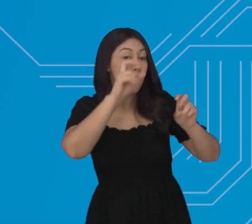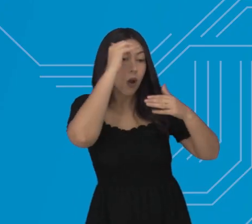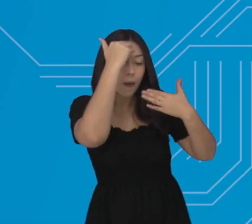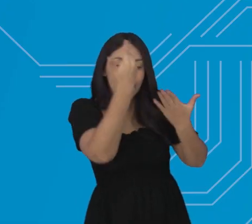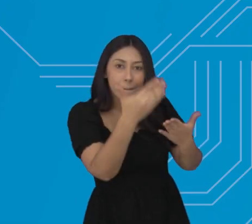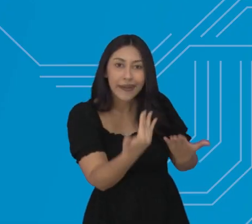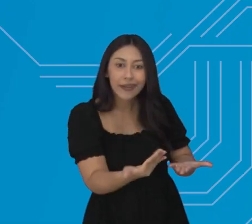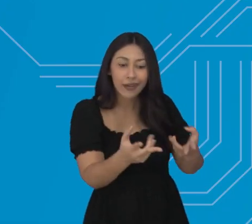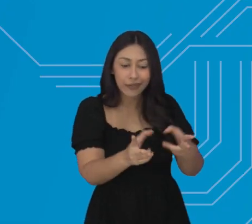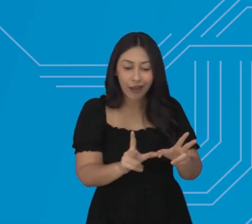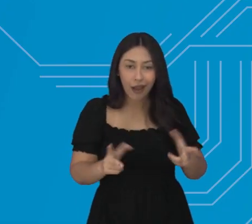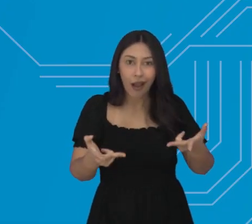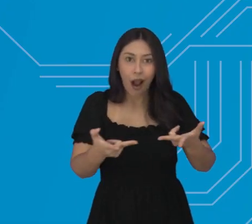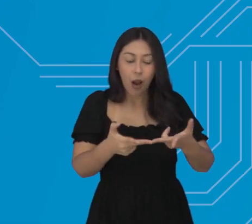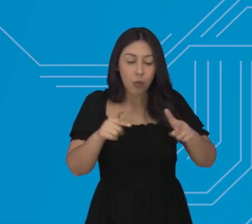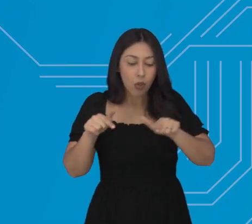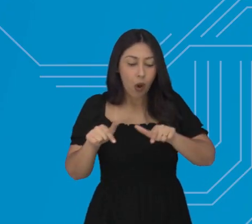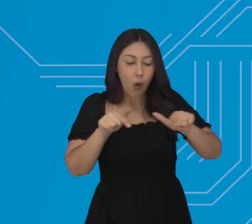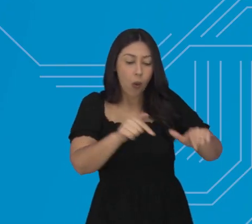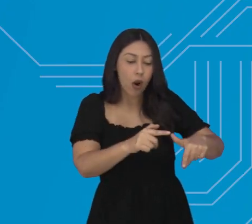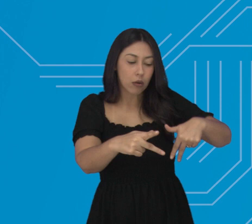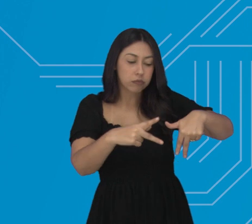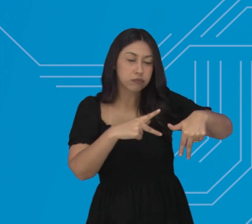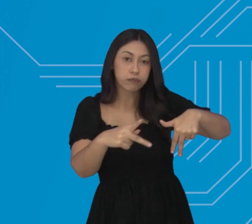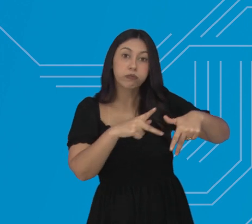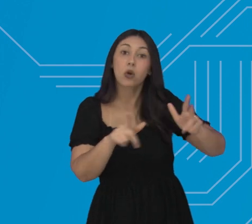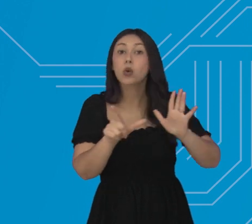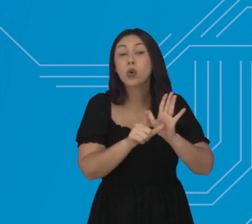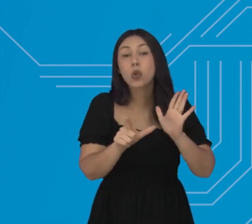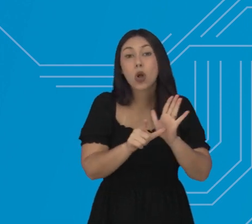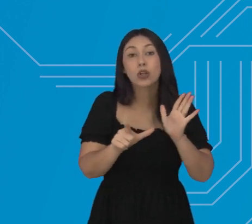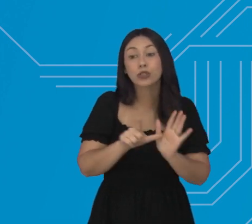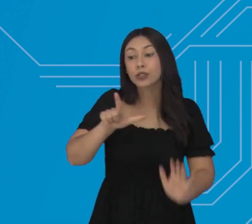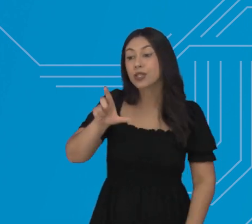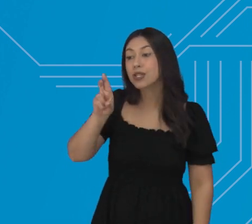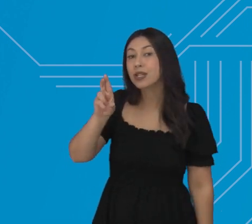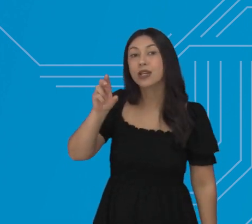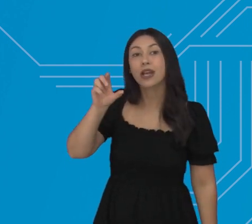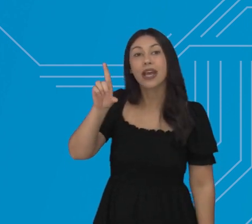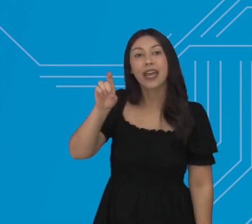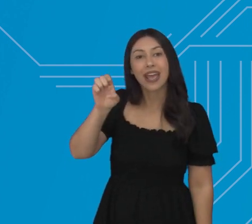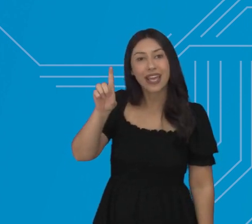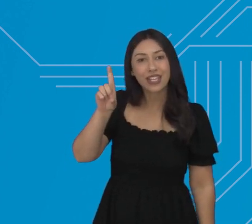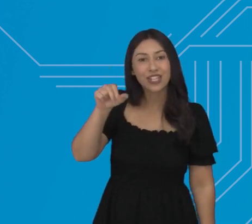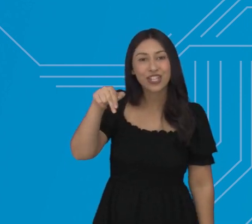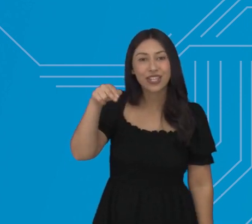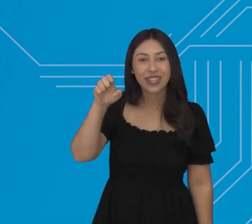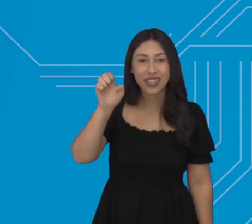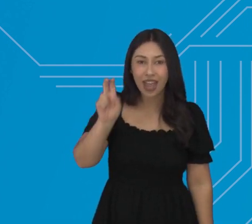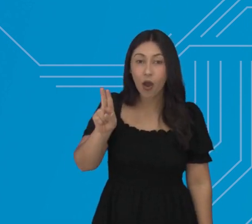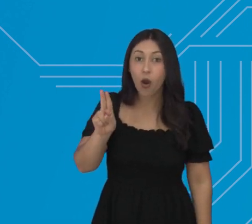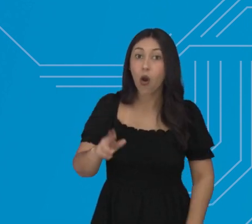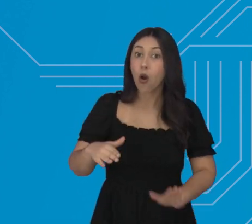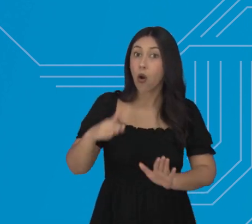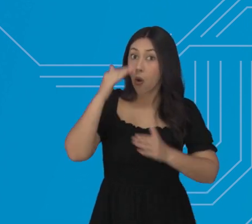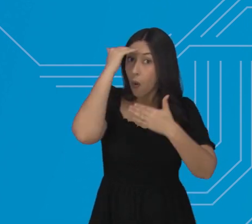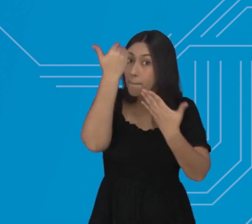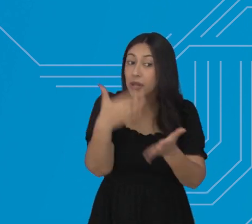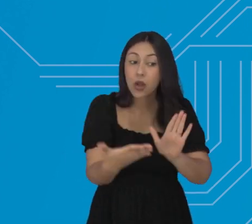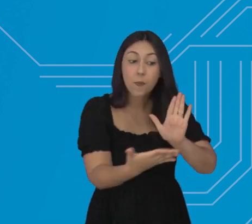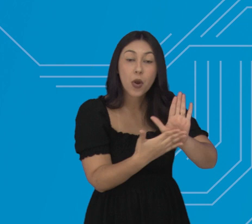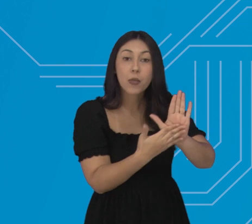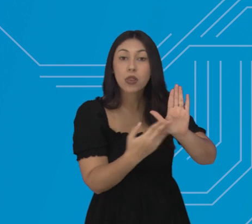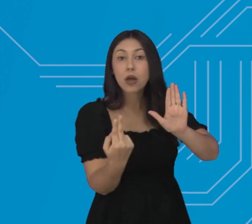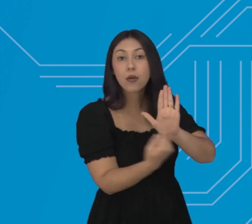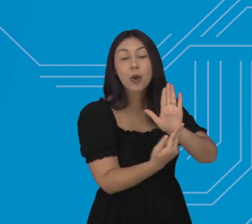de homenagens, a Câmara concedeu o título de cidadão joseense ao comerciante Edineu Rodrigues do Amaral. A homenagem foi proposta pelo